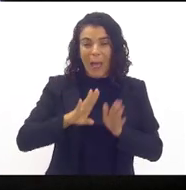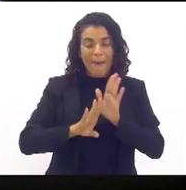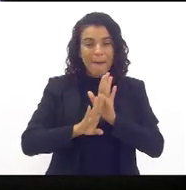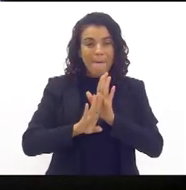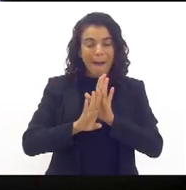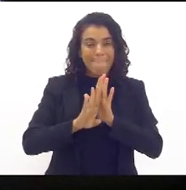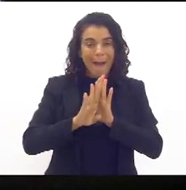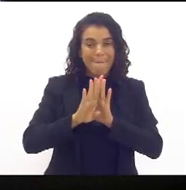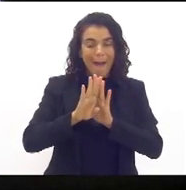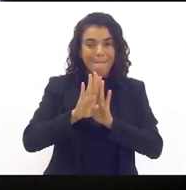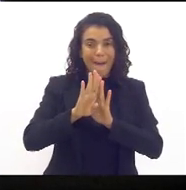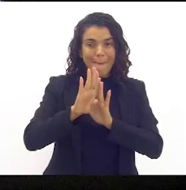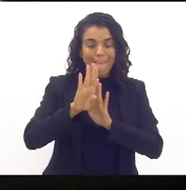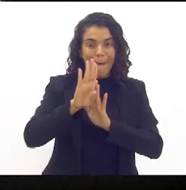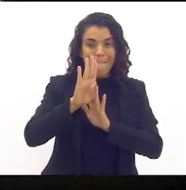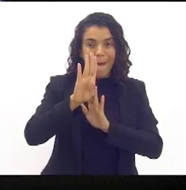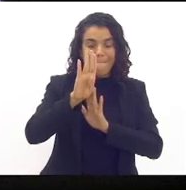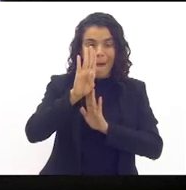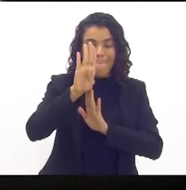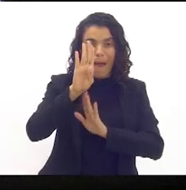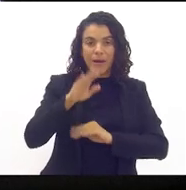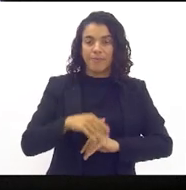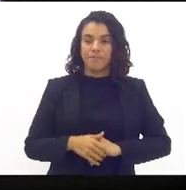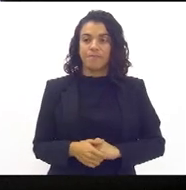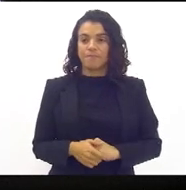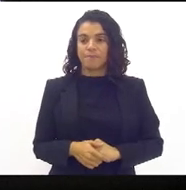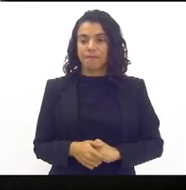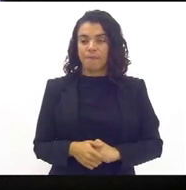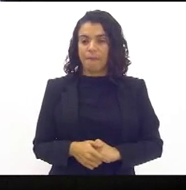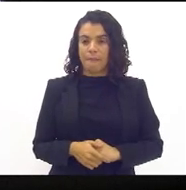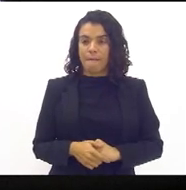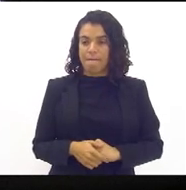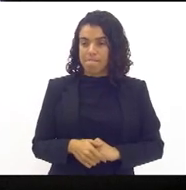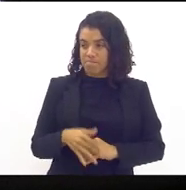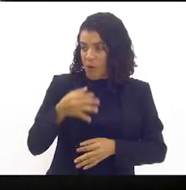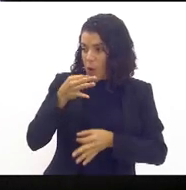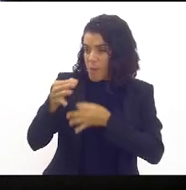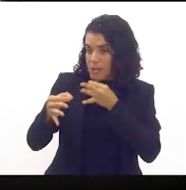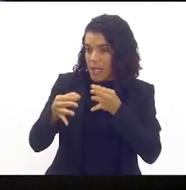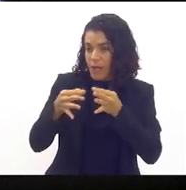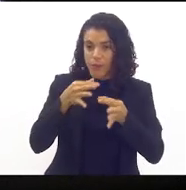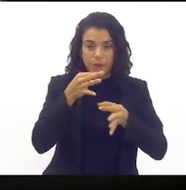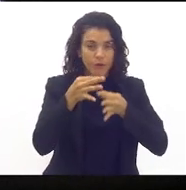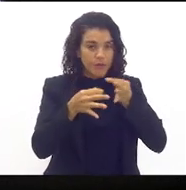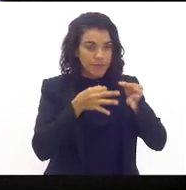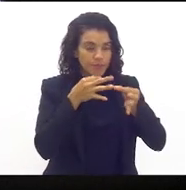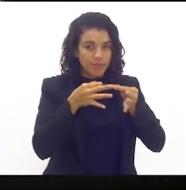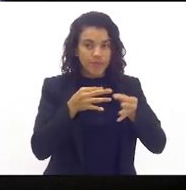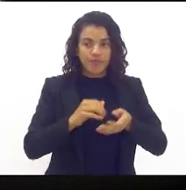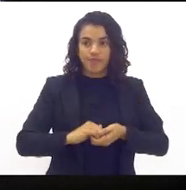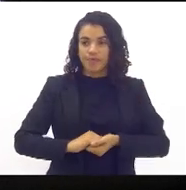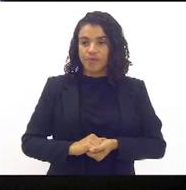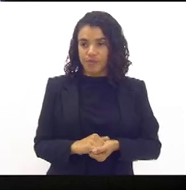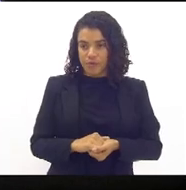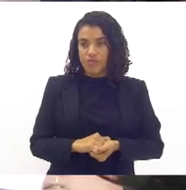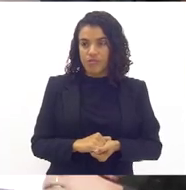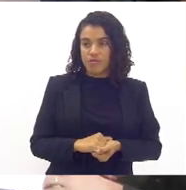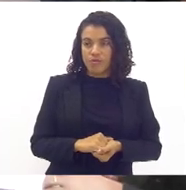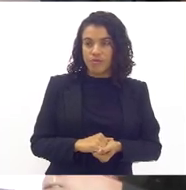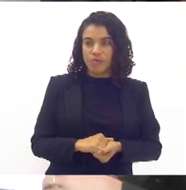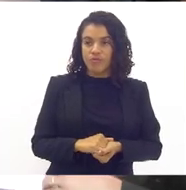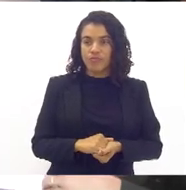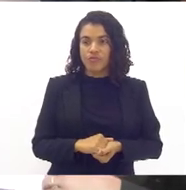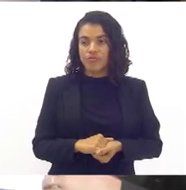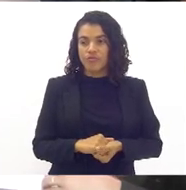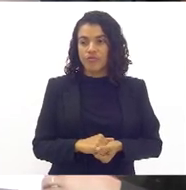patamares delicados. Eu não sei se você quer fazer um comentário nesse ponto. Desculpa, presidente. Com a